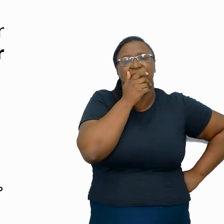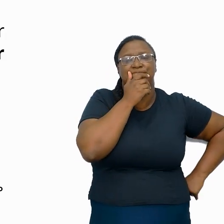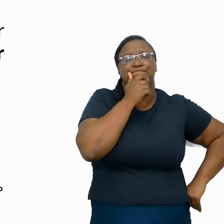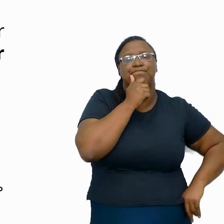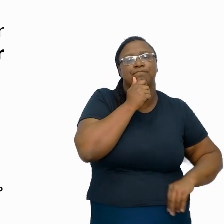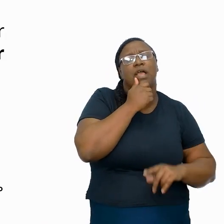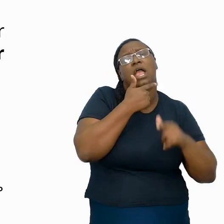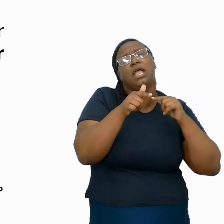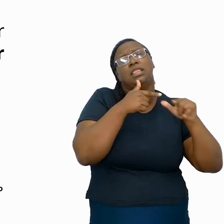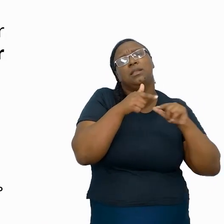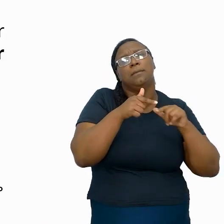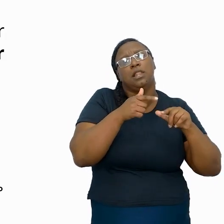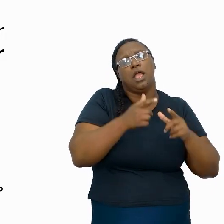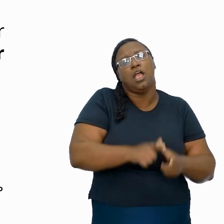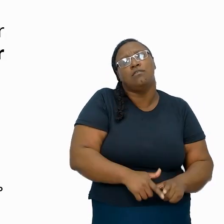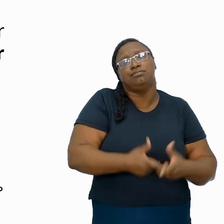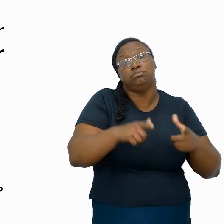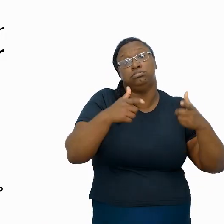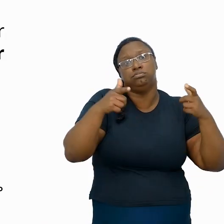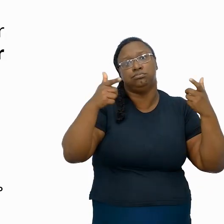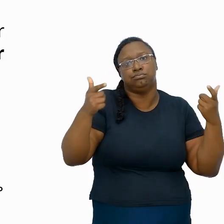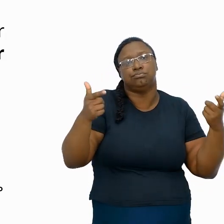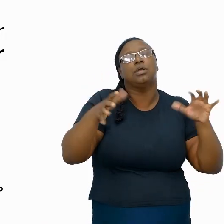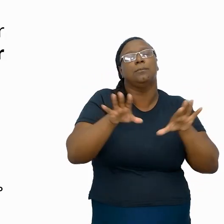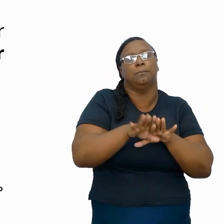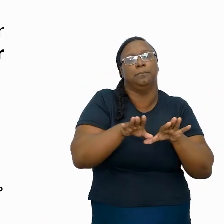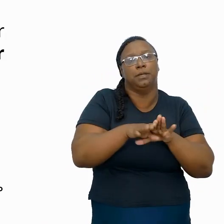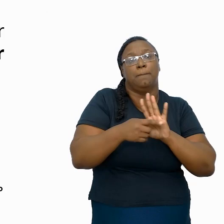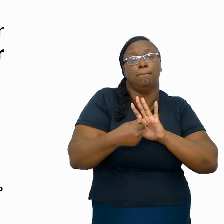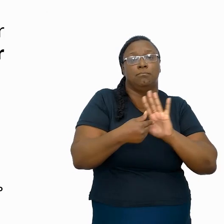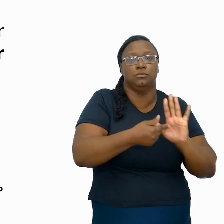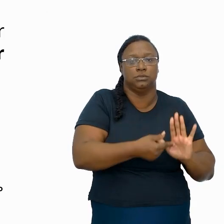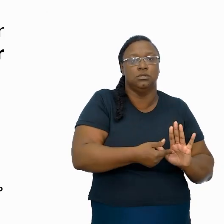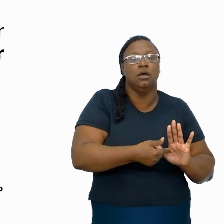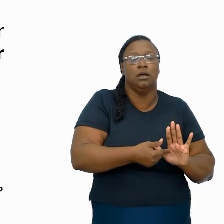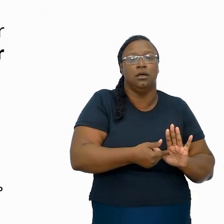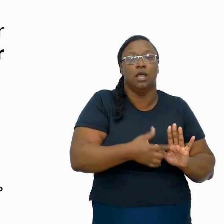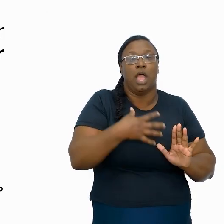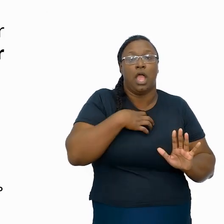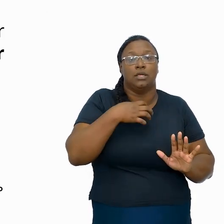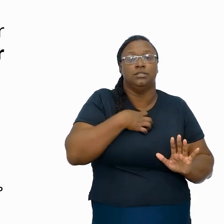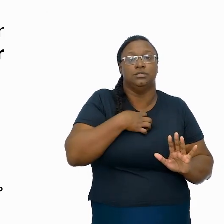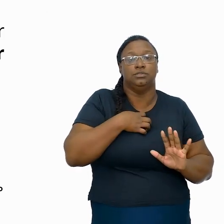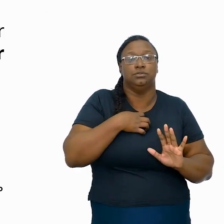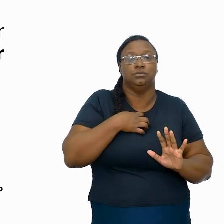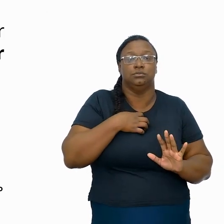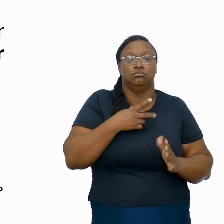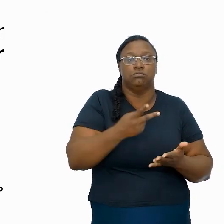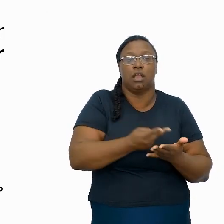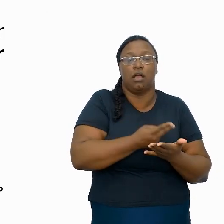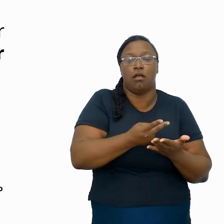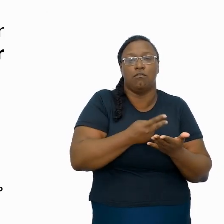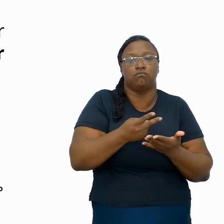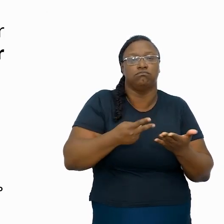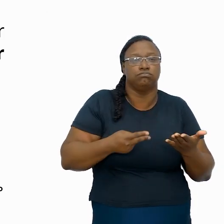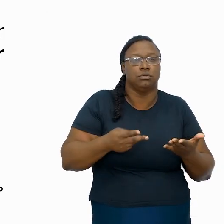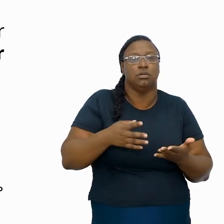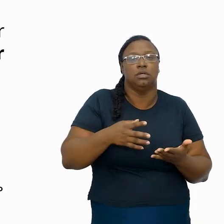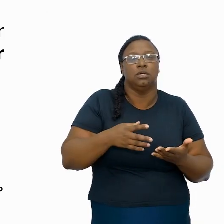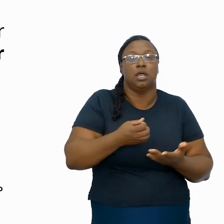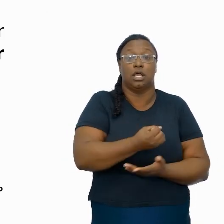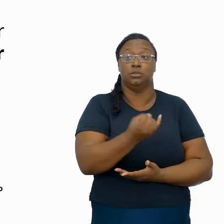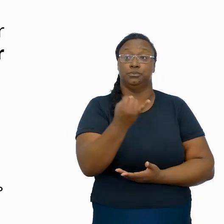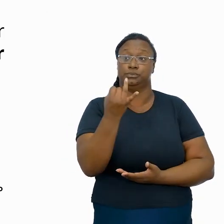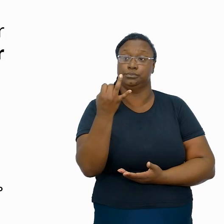e trabalhar as grandezas que as tabelas apresentam, né, no sentido de verificar e comparar essas informações numéricas,